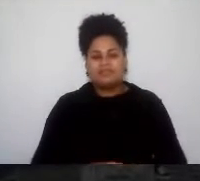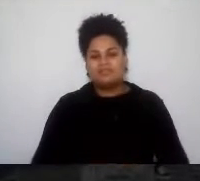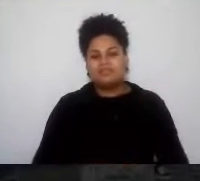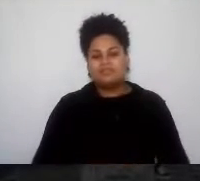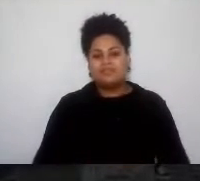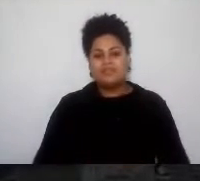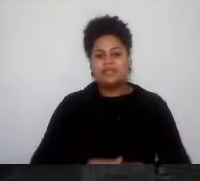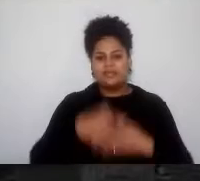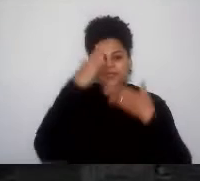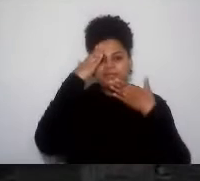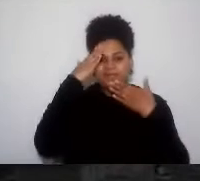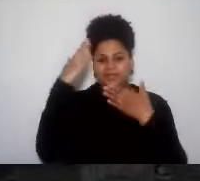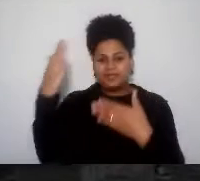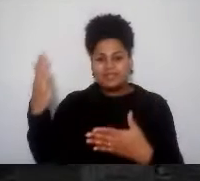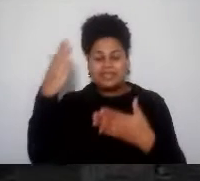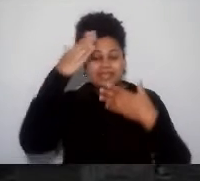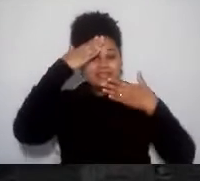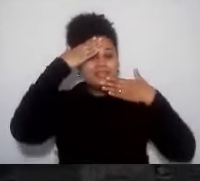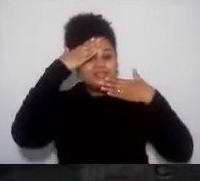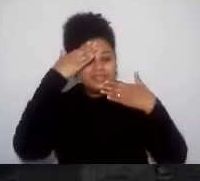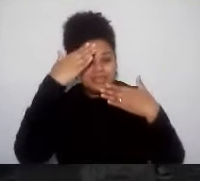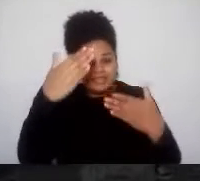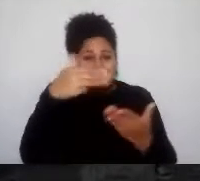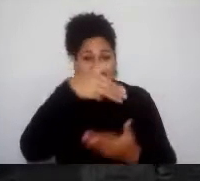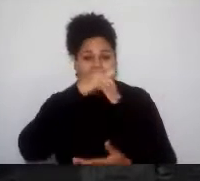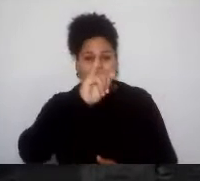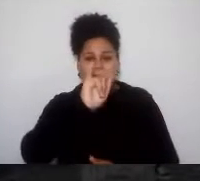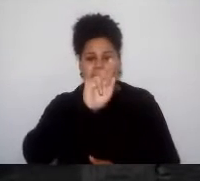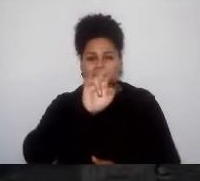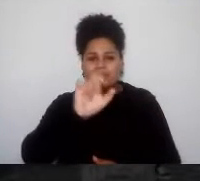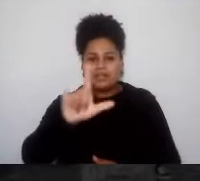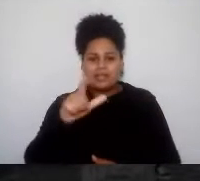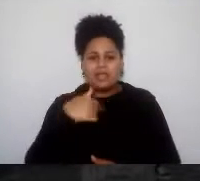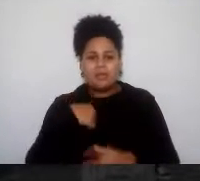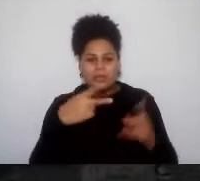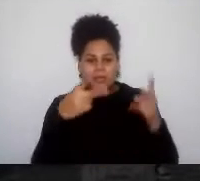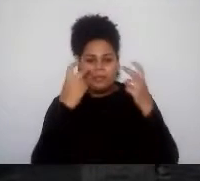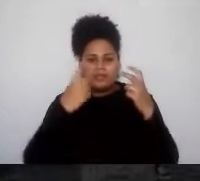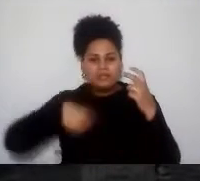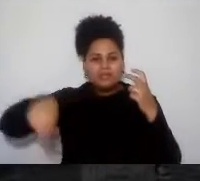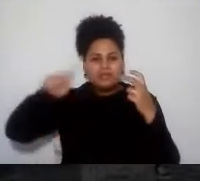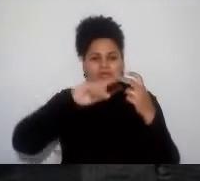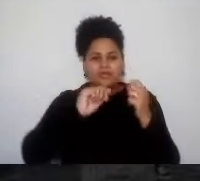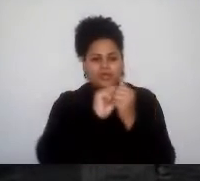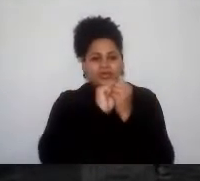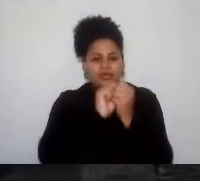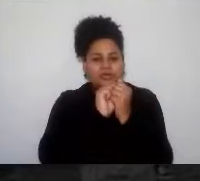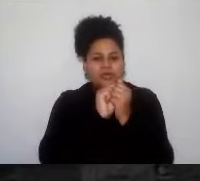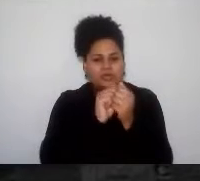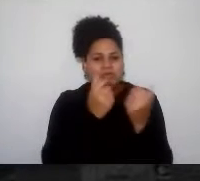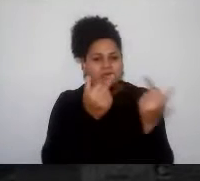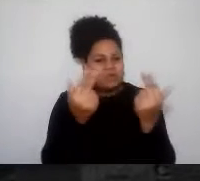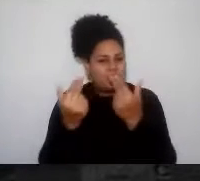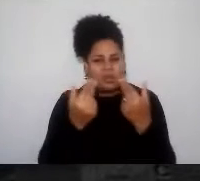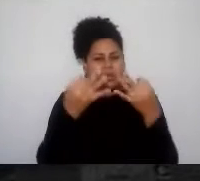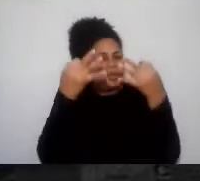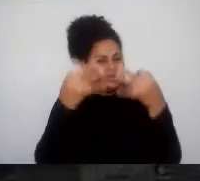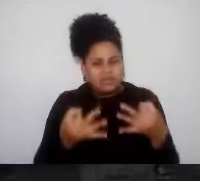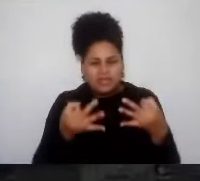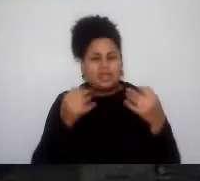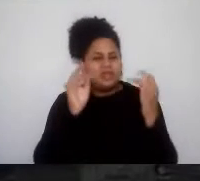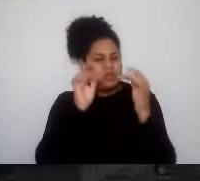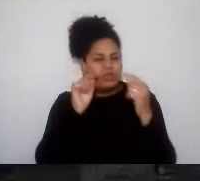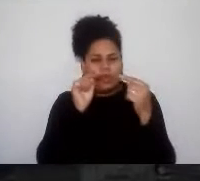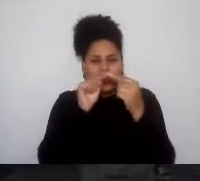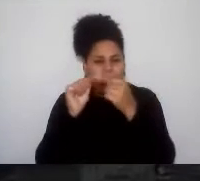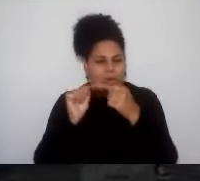Obrigado, Miguel. Acho que estamos na mesma linha, no mesmo tom. É isso mesmo. Oxalá